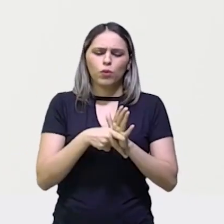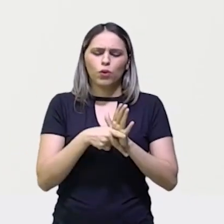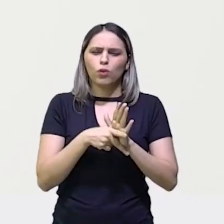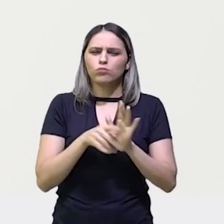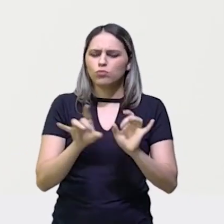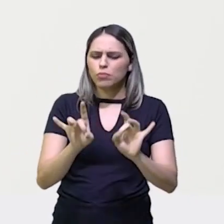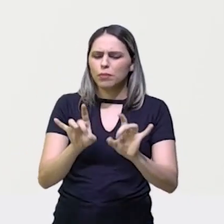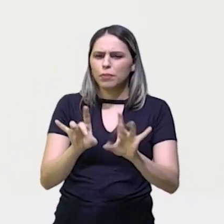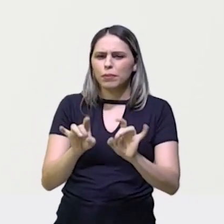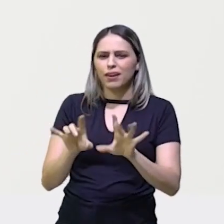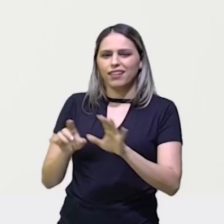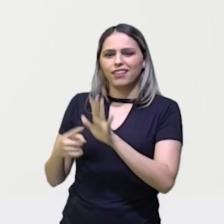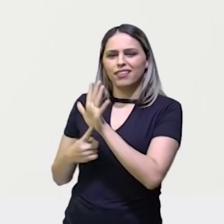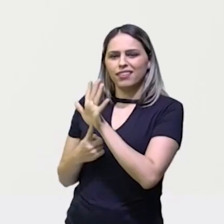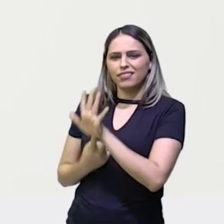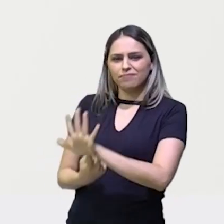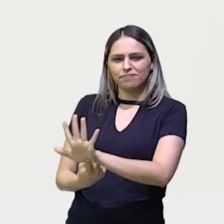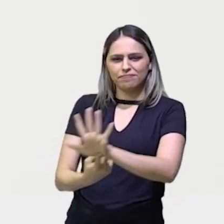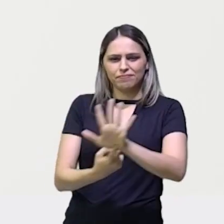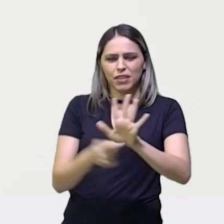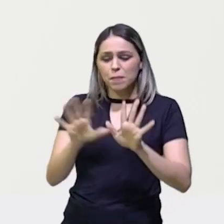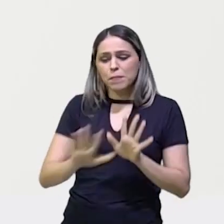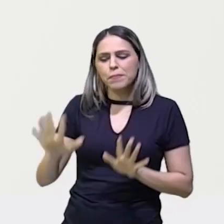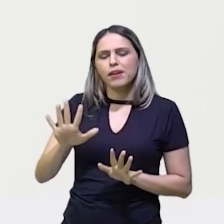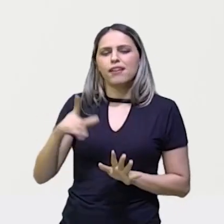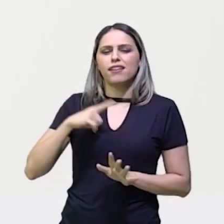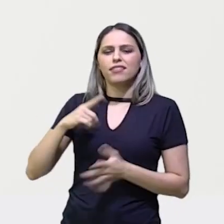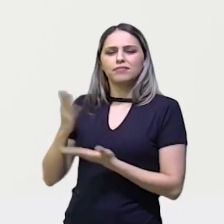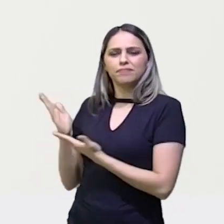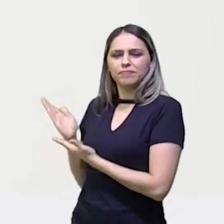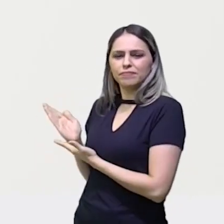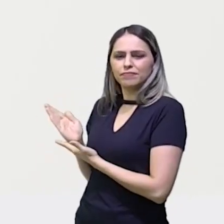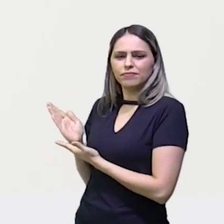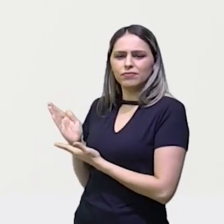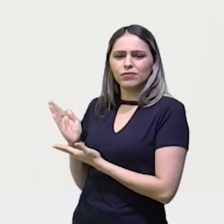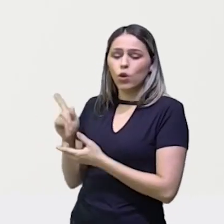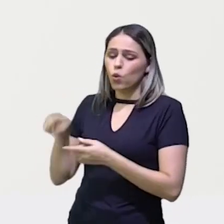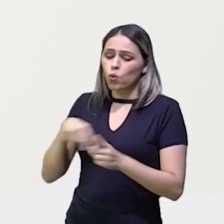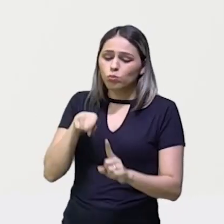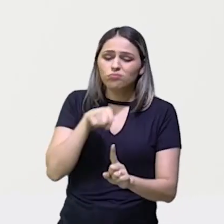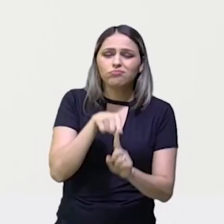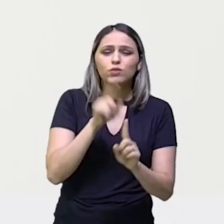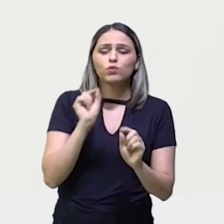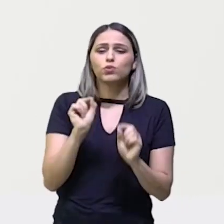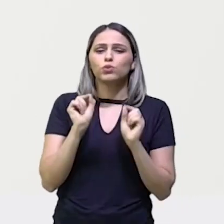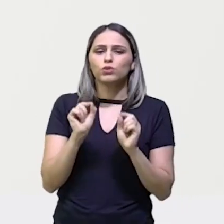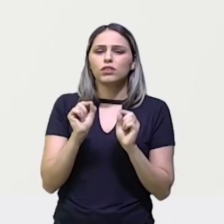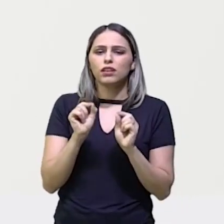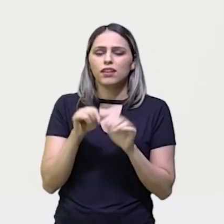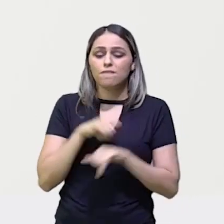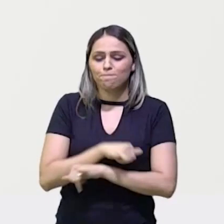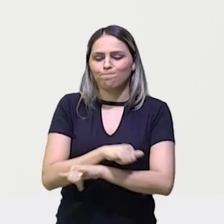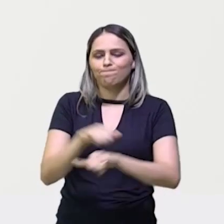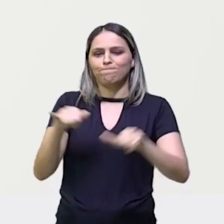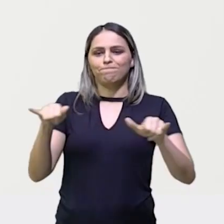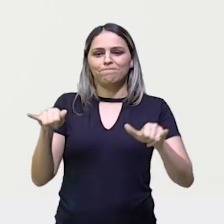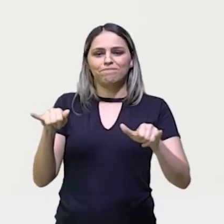O que, que as embalagens de produto elas querem? Tem como objetivo